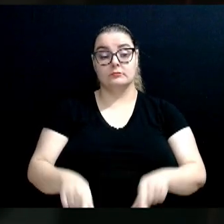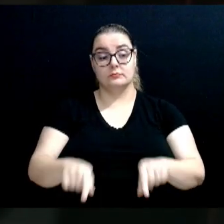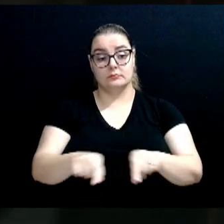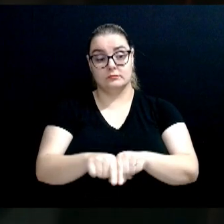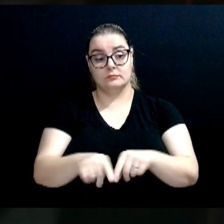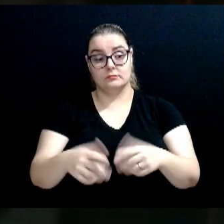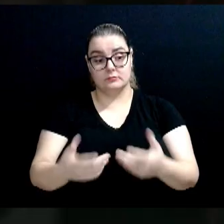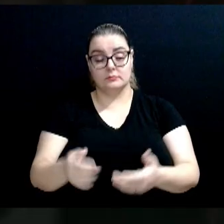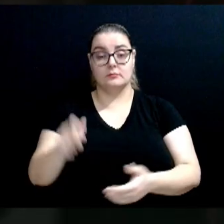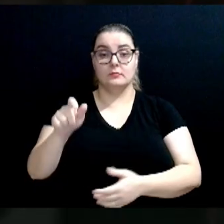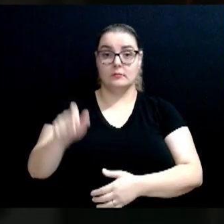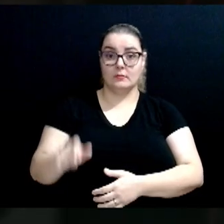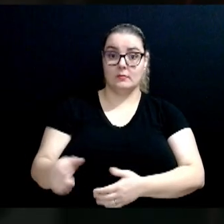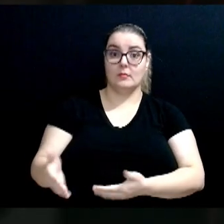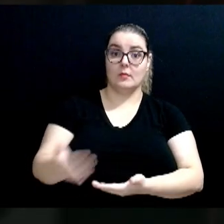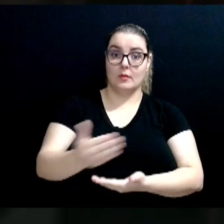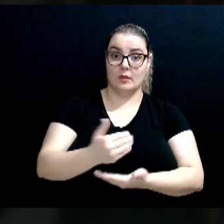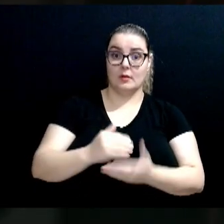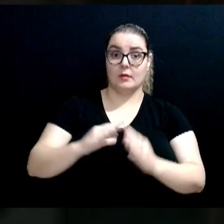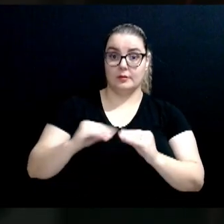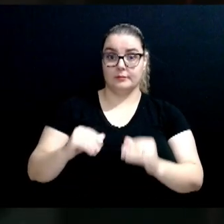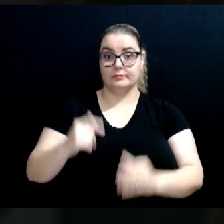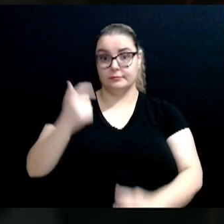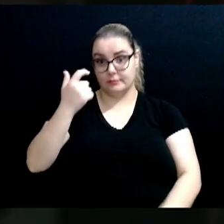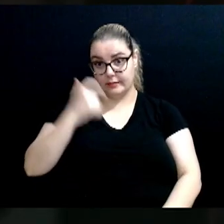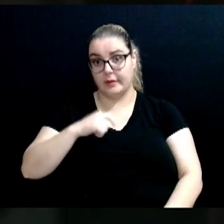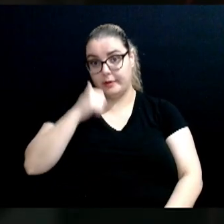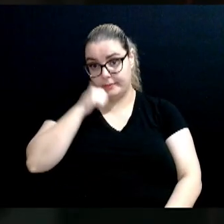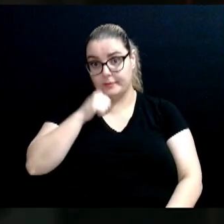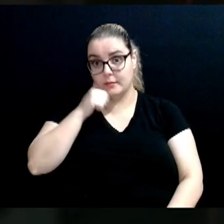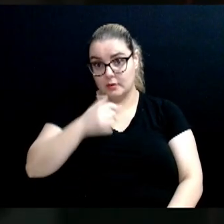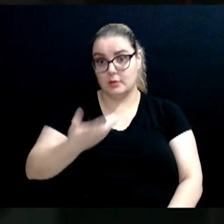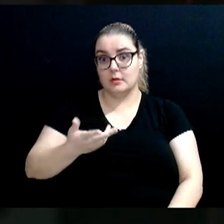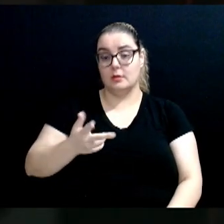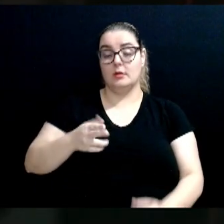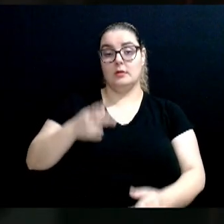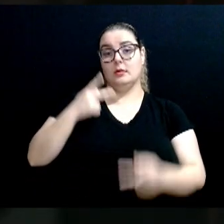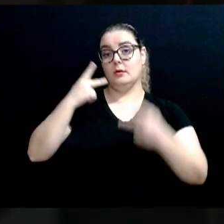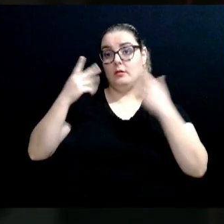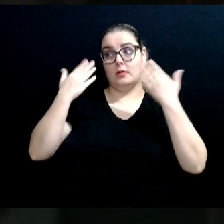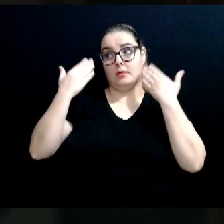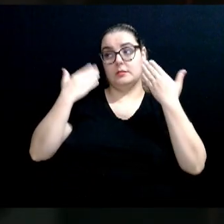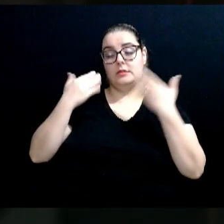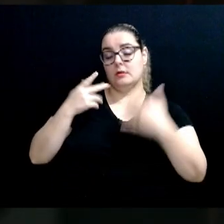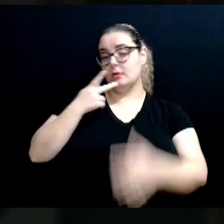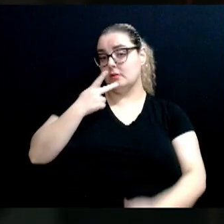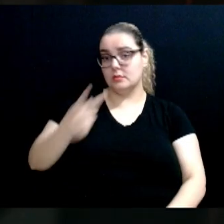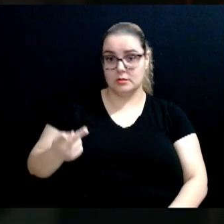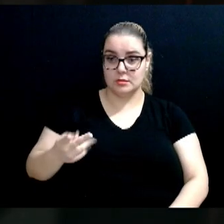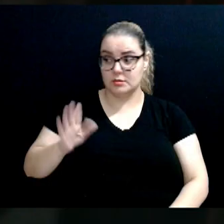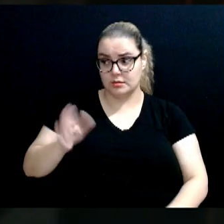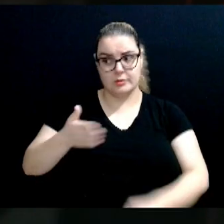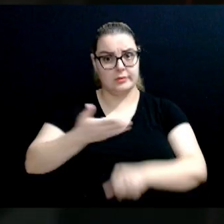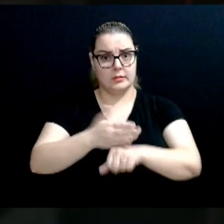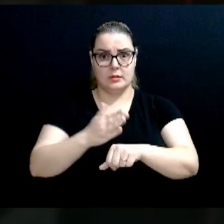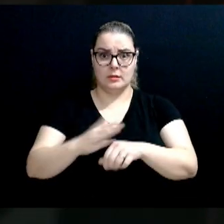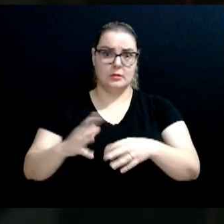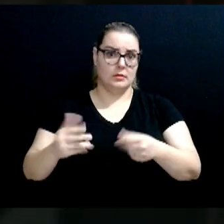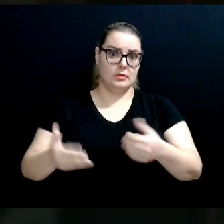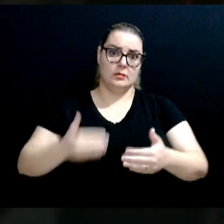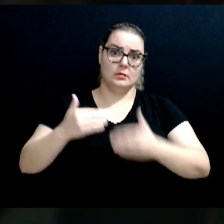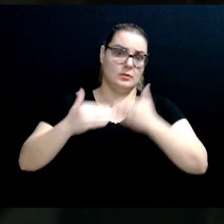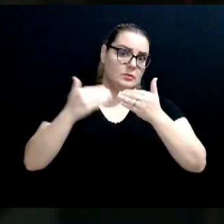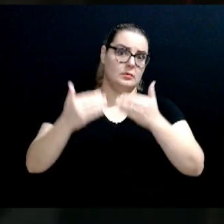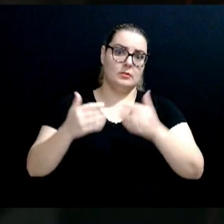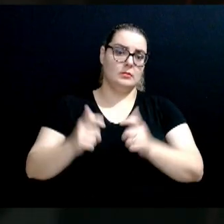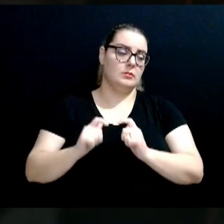foi acolhida, como disse a nossa psicóloga, ela já estava treinando, né? Então, tudo que se alimenta cresce. Você vai treinando, você vai